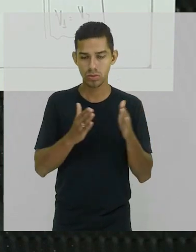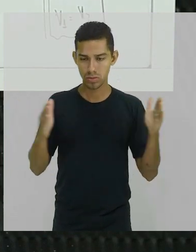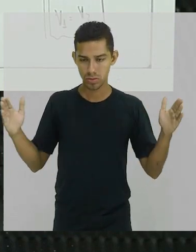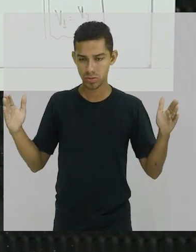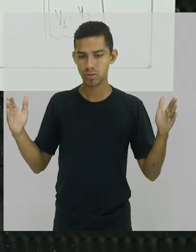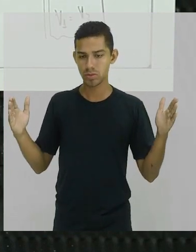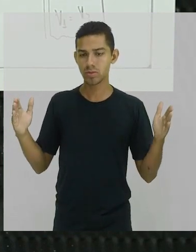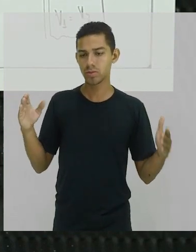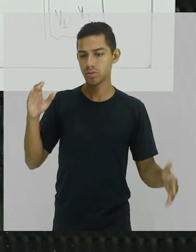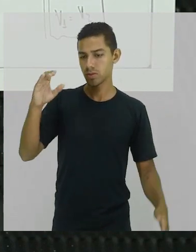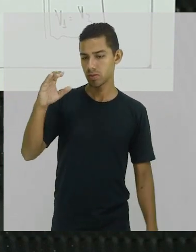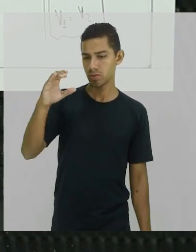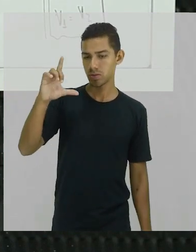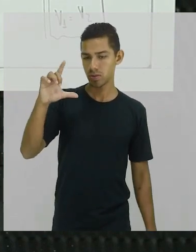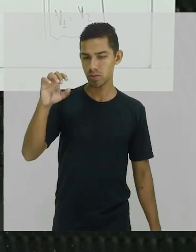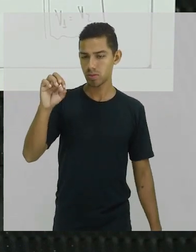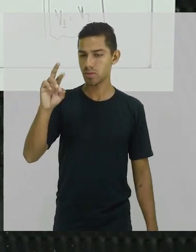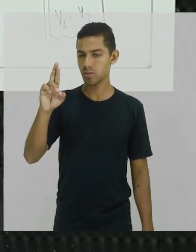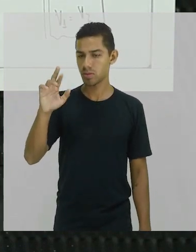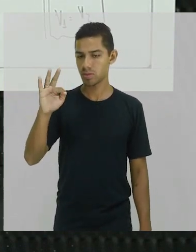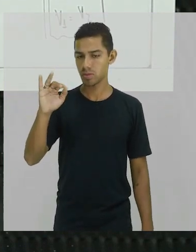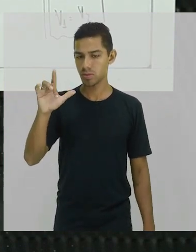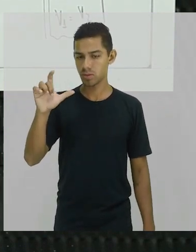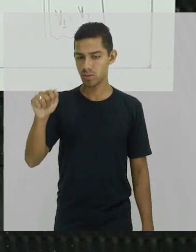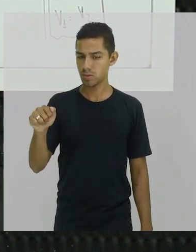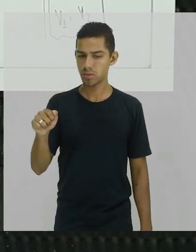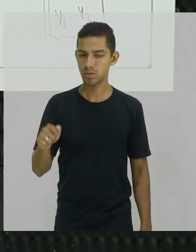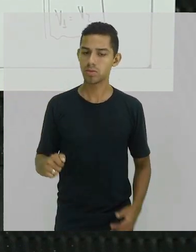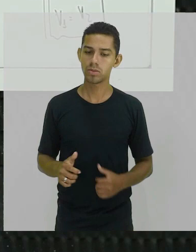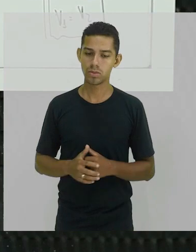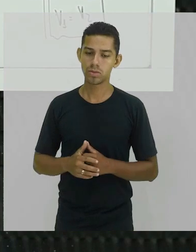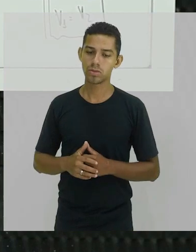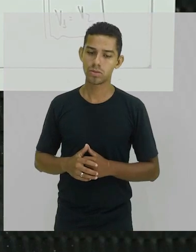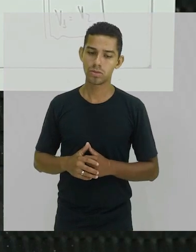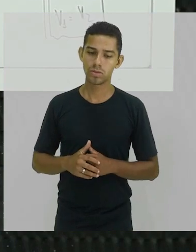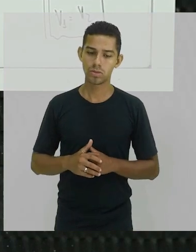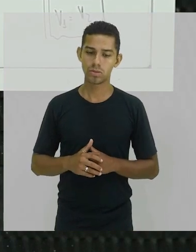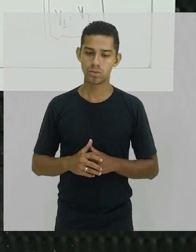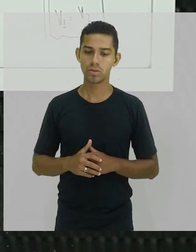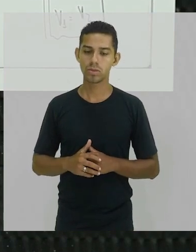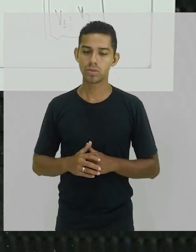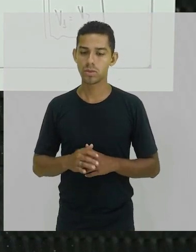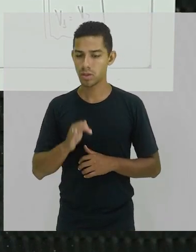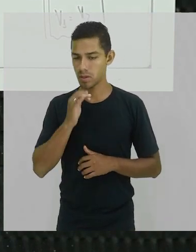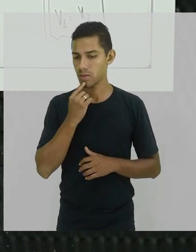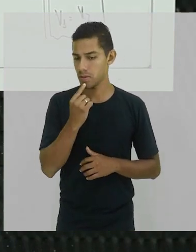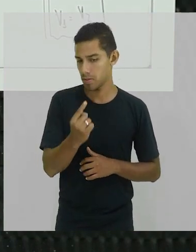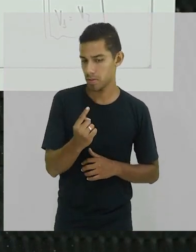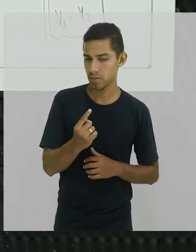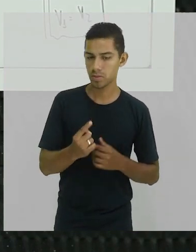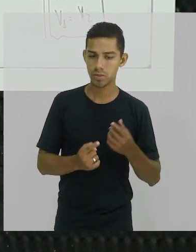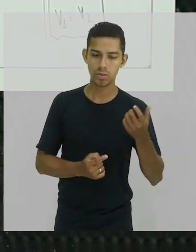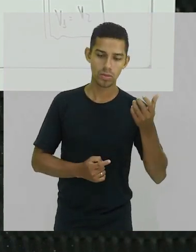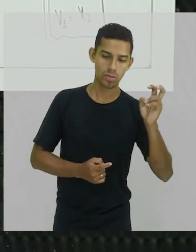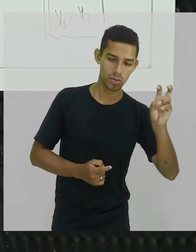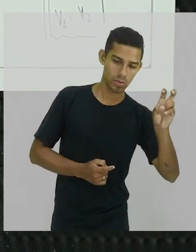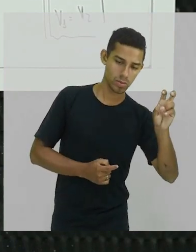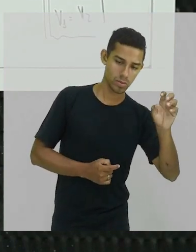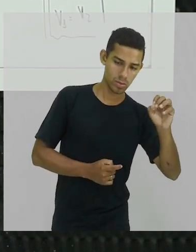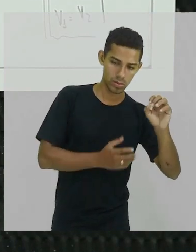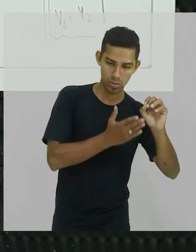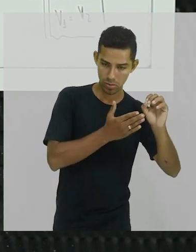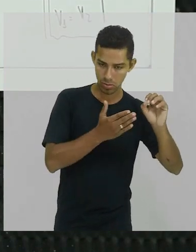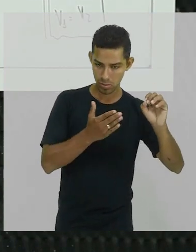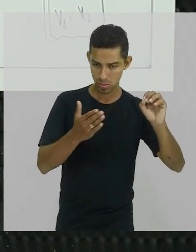ok? Uma grande quantidade de clorofila. De 500, né, de próximo de 500 até os 600, eu tenho uma